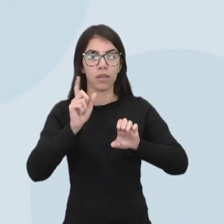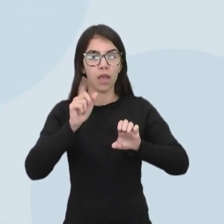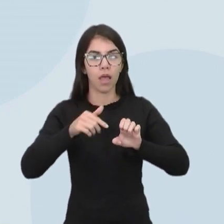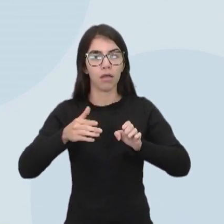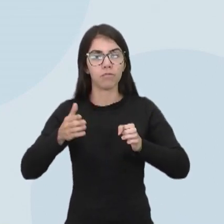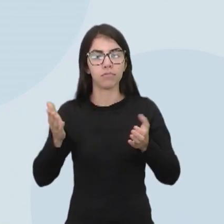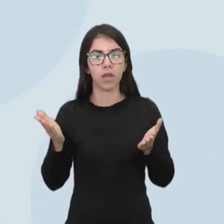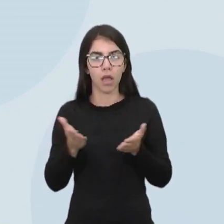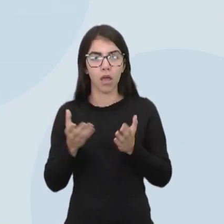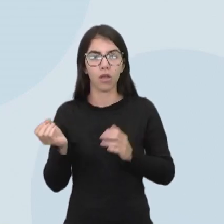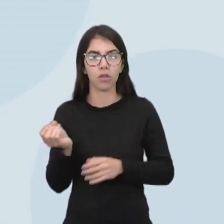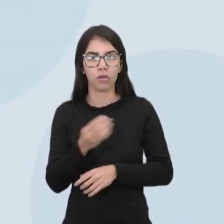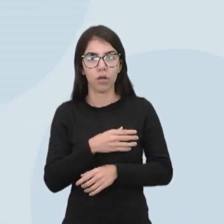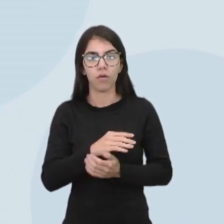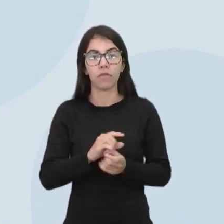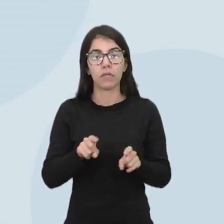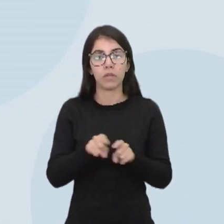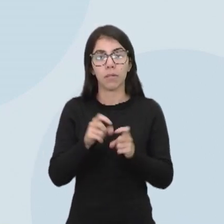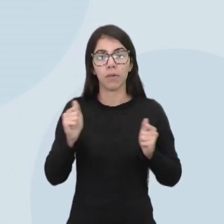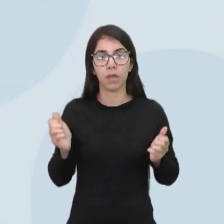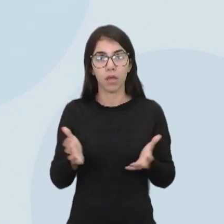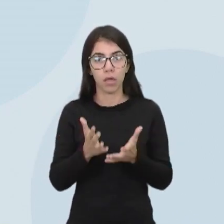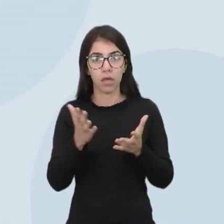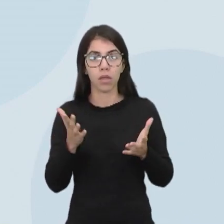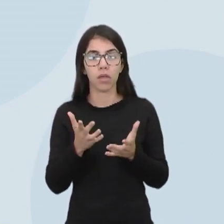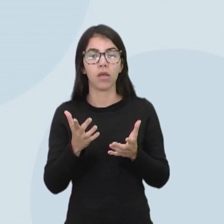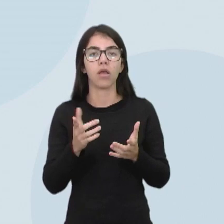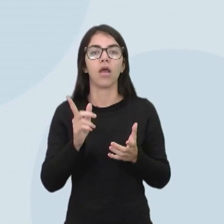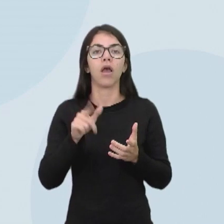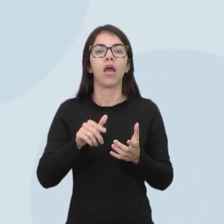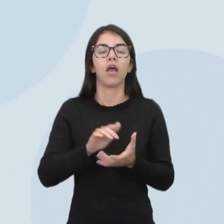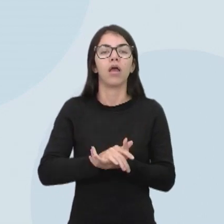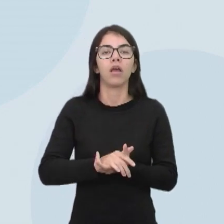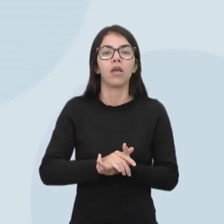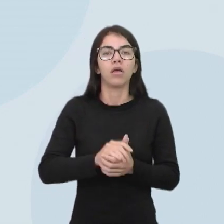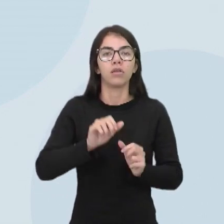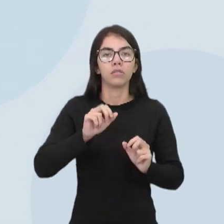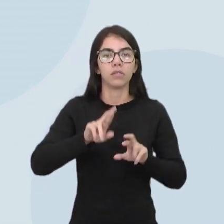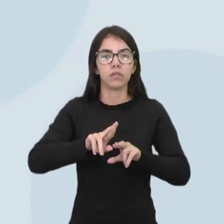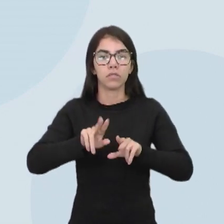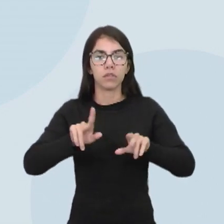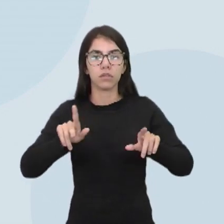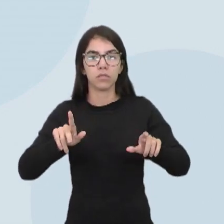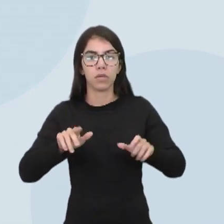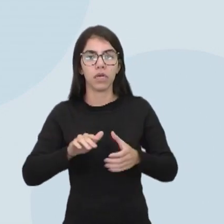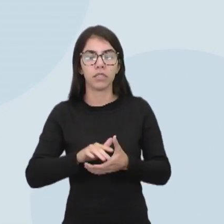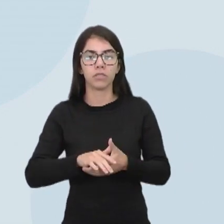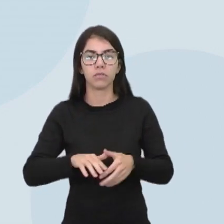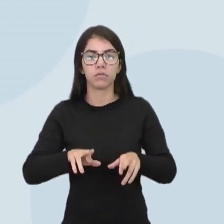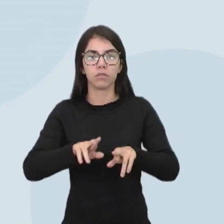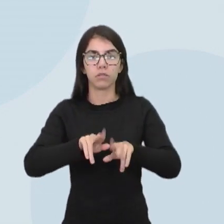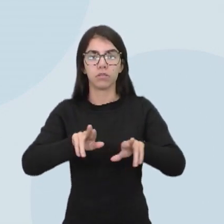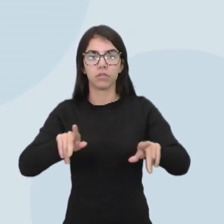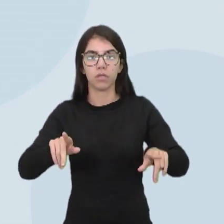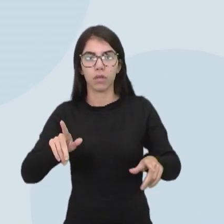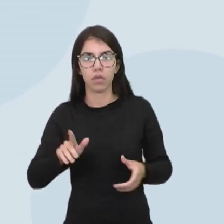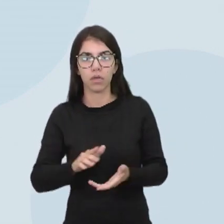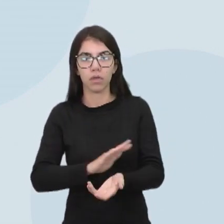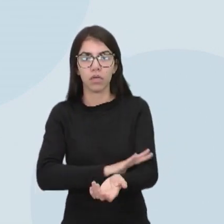atual, promovendo ações para a redução das desigualdades étnico-raciais no